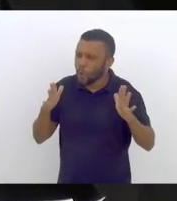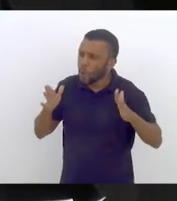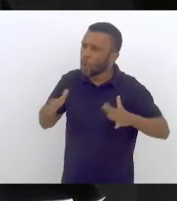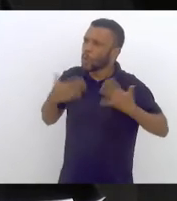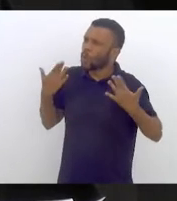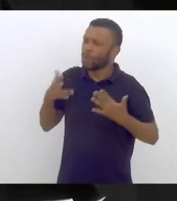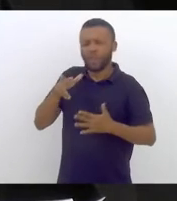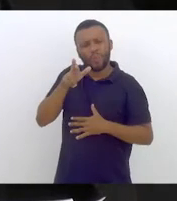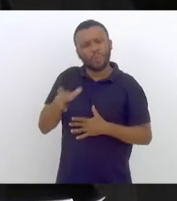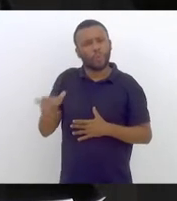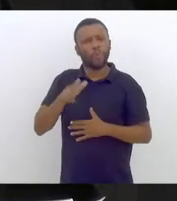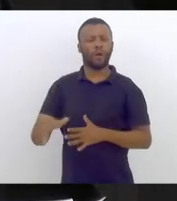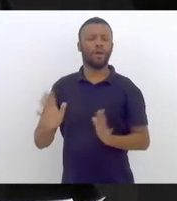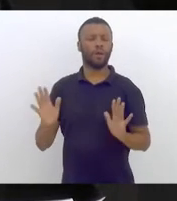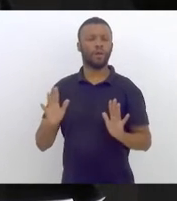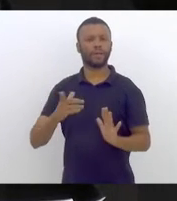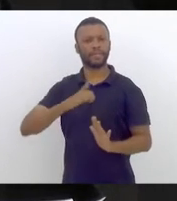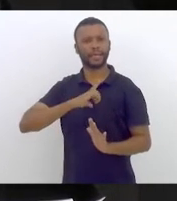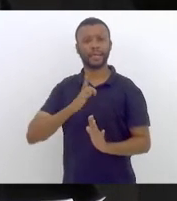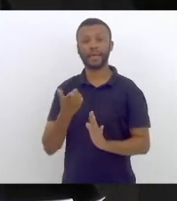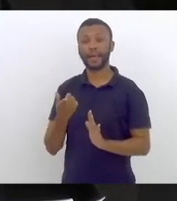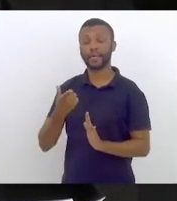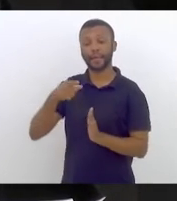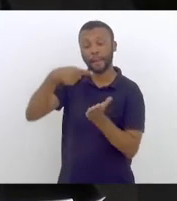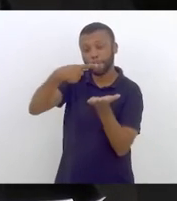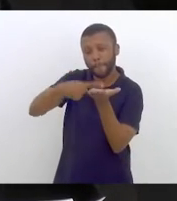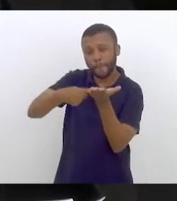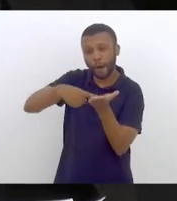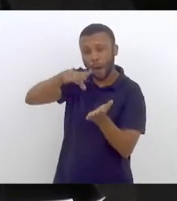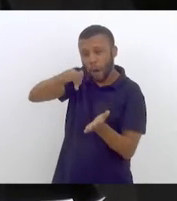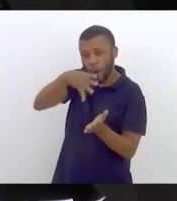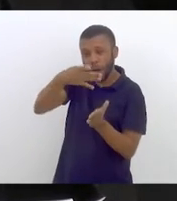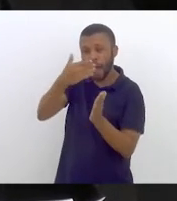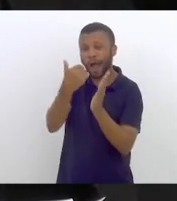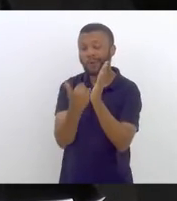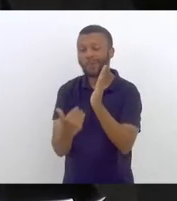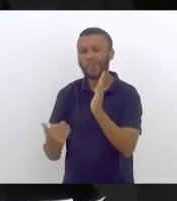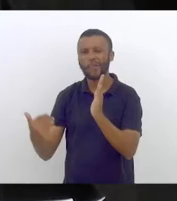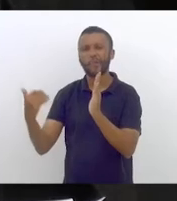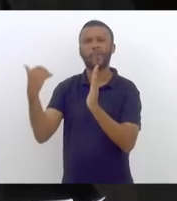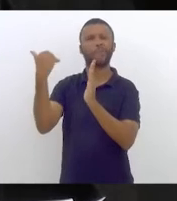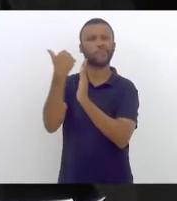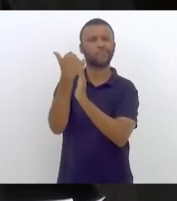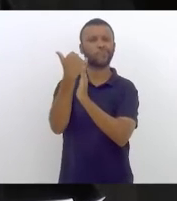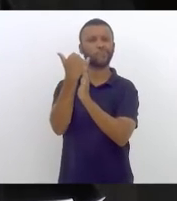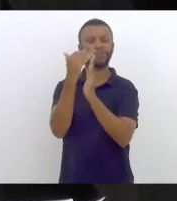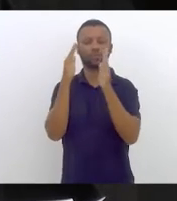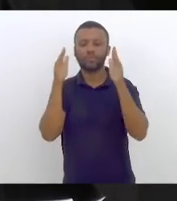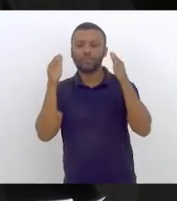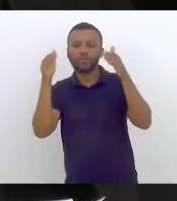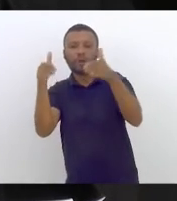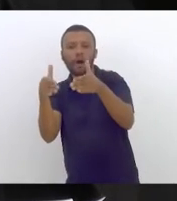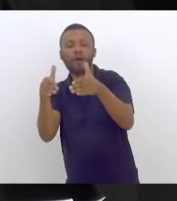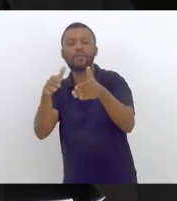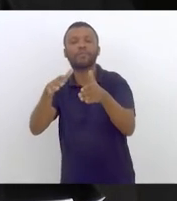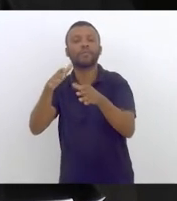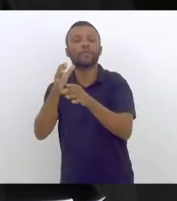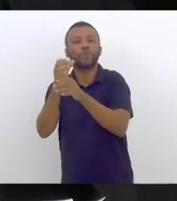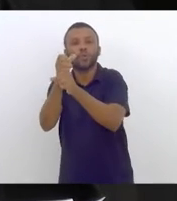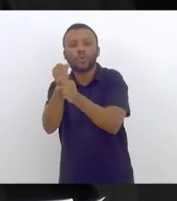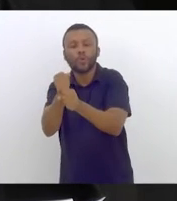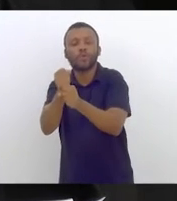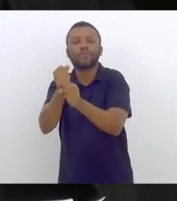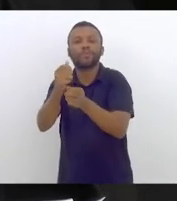Não me surpreende que haja esta programação, esse aumento exponencial na programação, deputado Eliomar,